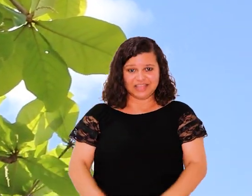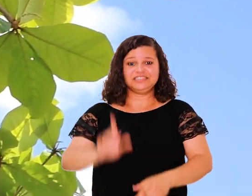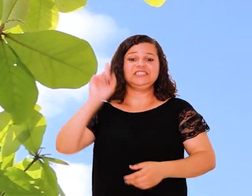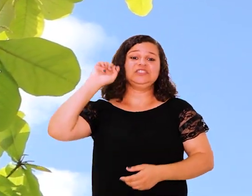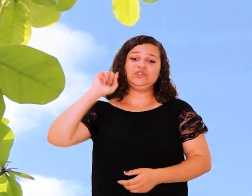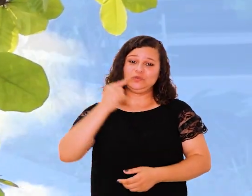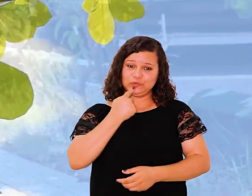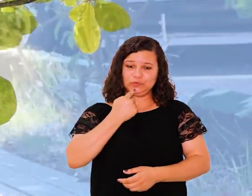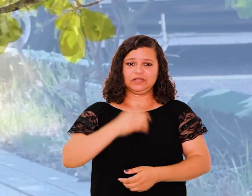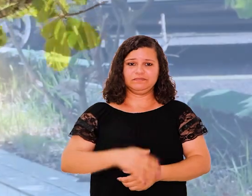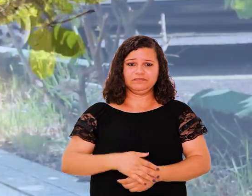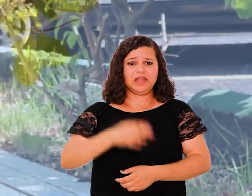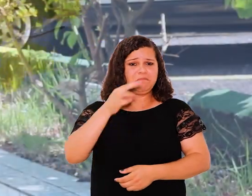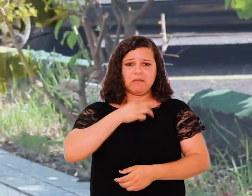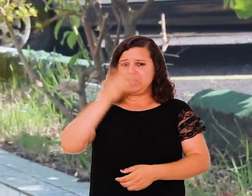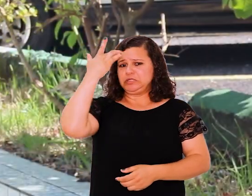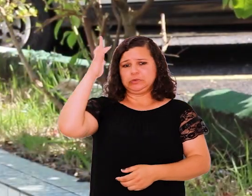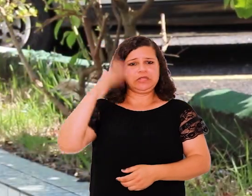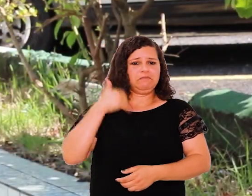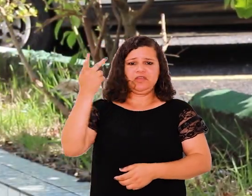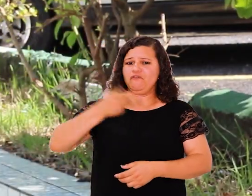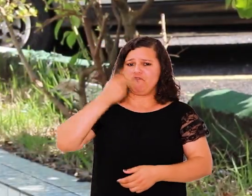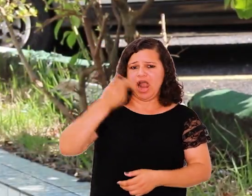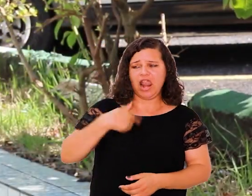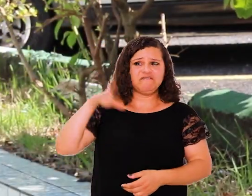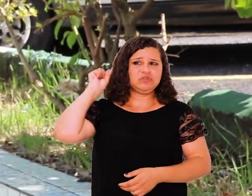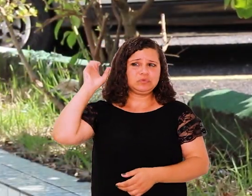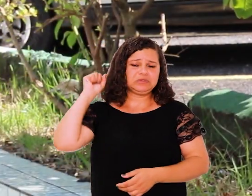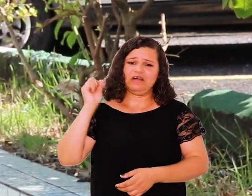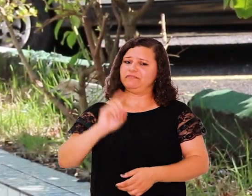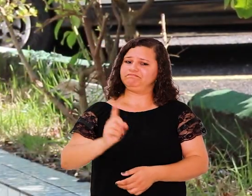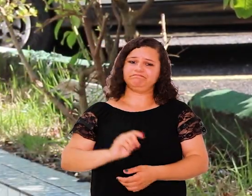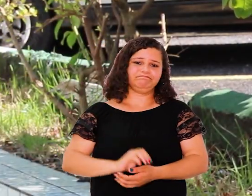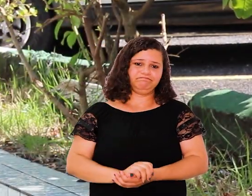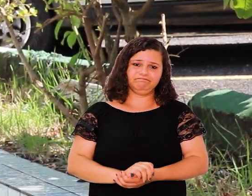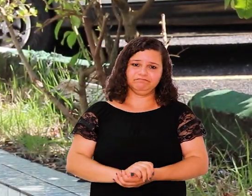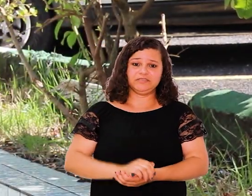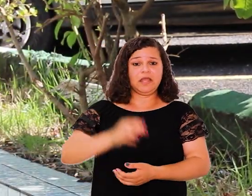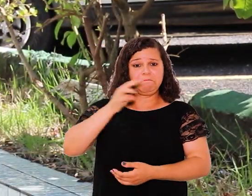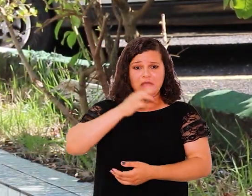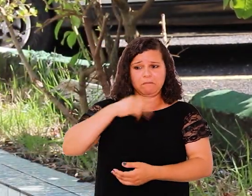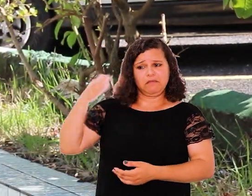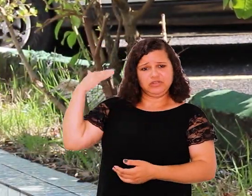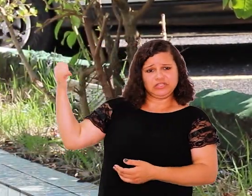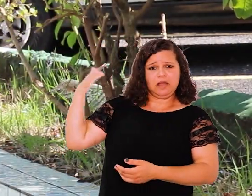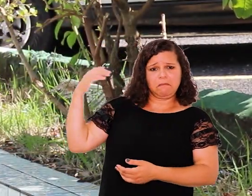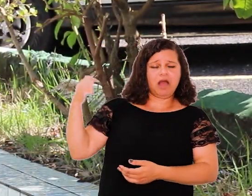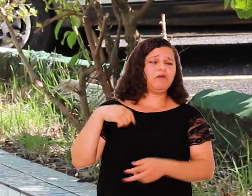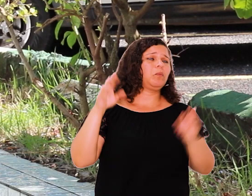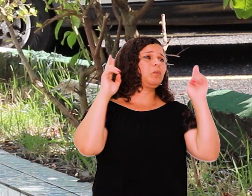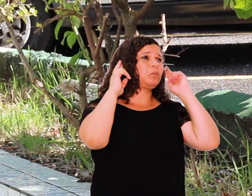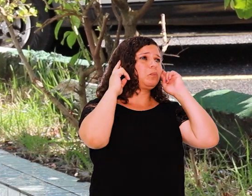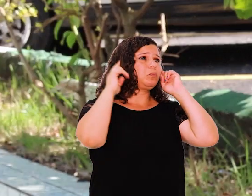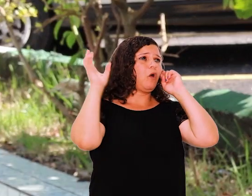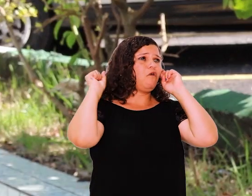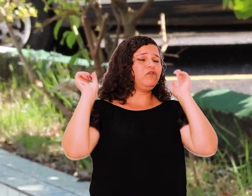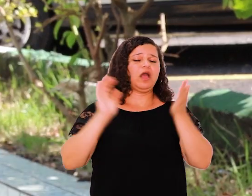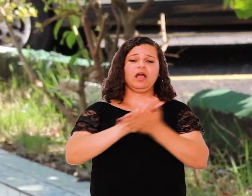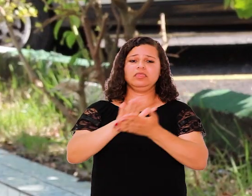surda. Minha mãe não sabia o que eu falava, nem escutava. Minha mãe me chamava e não